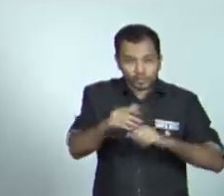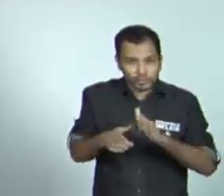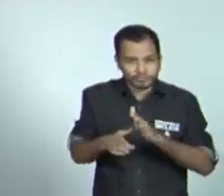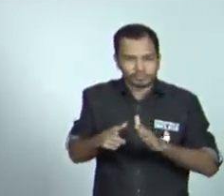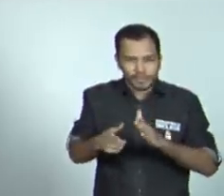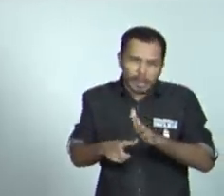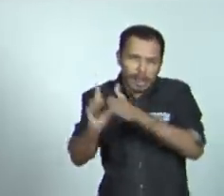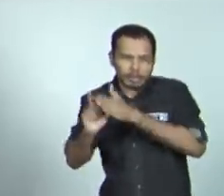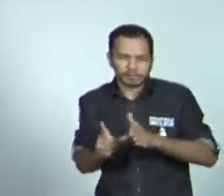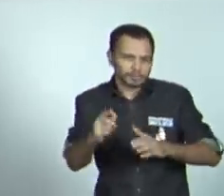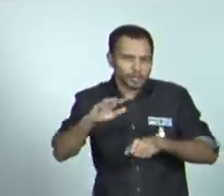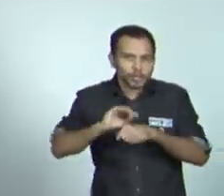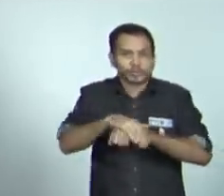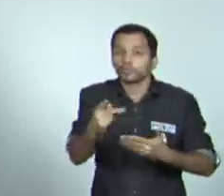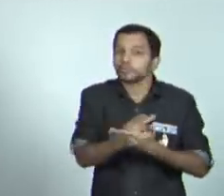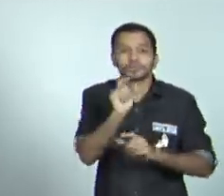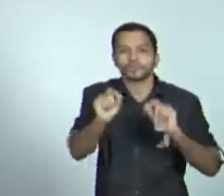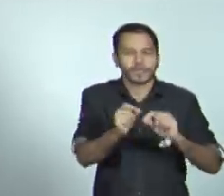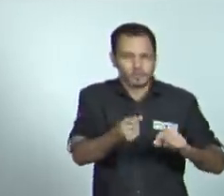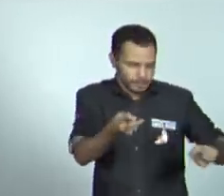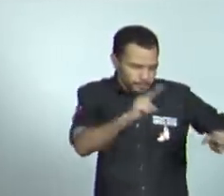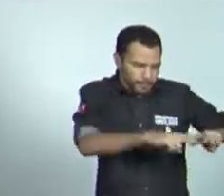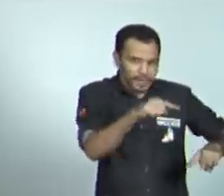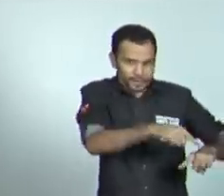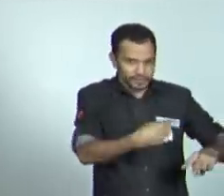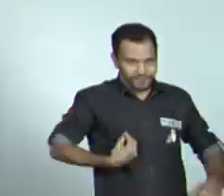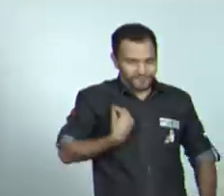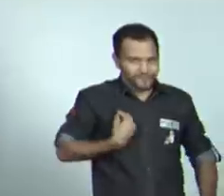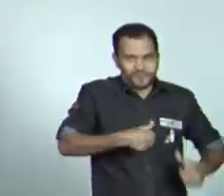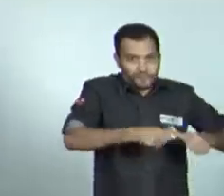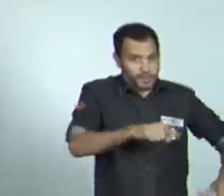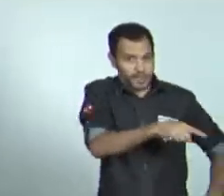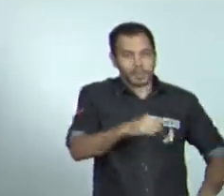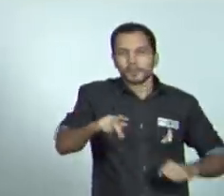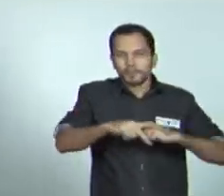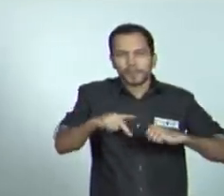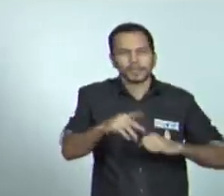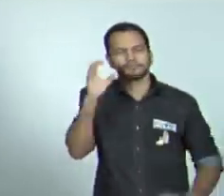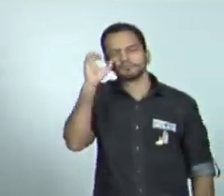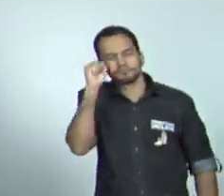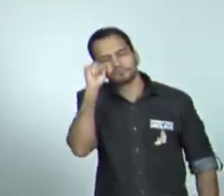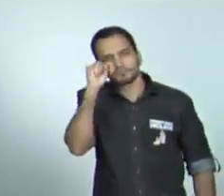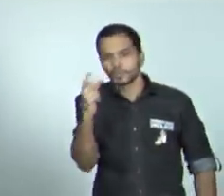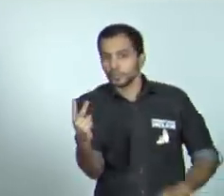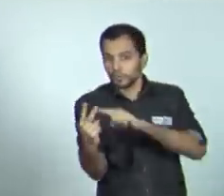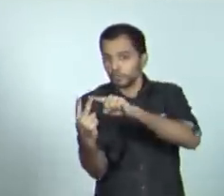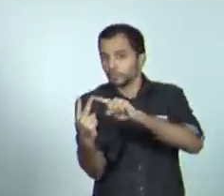iria submetê-lo a julgamento pedro estava tá dormindo entre dois soldados